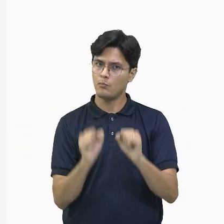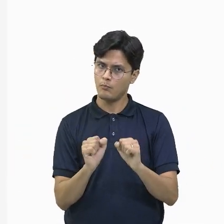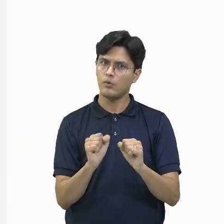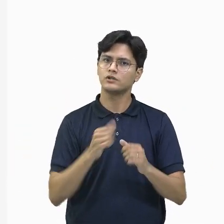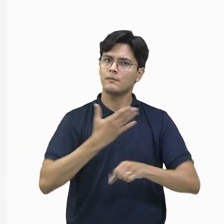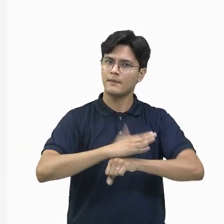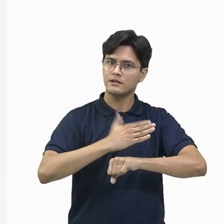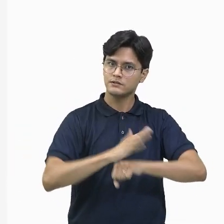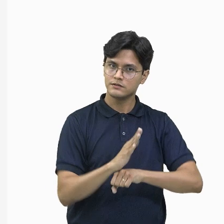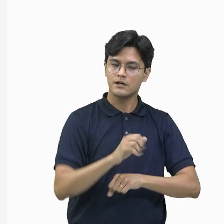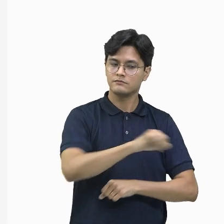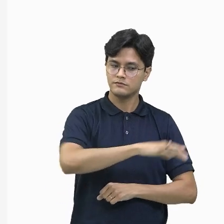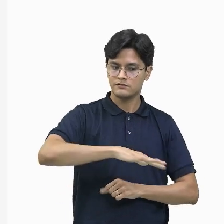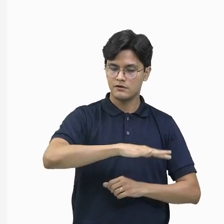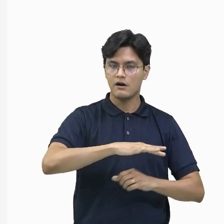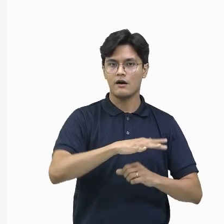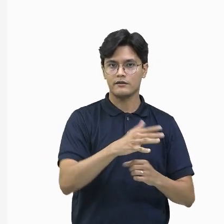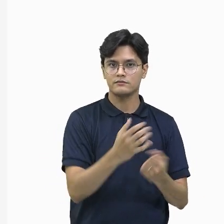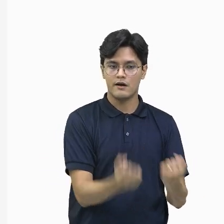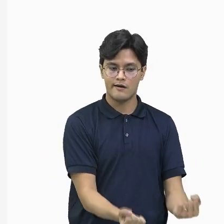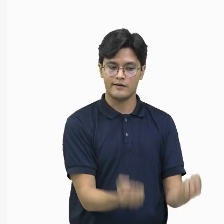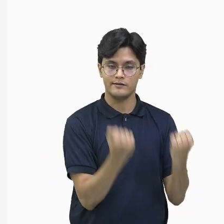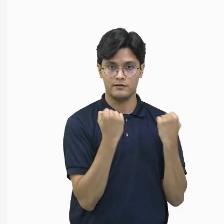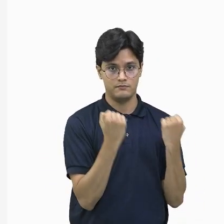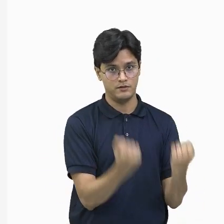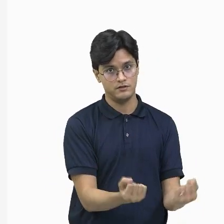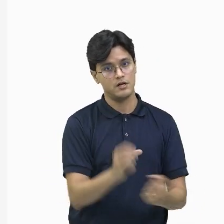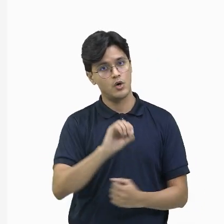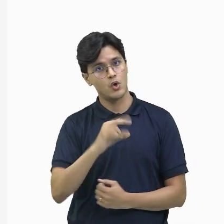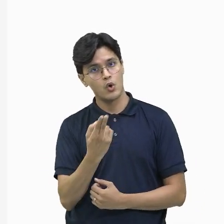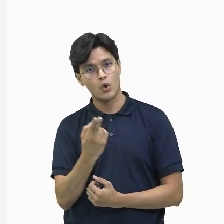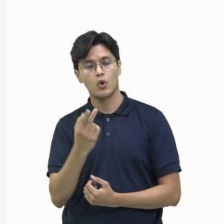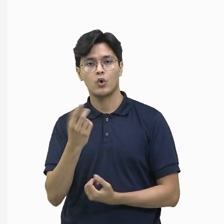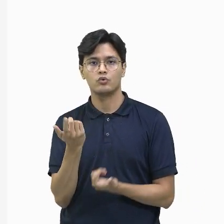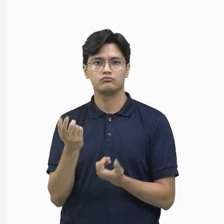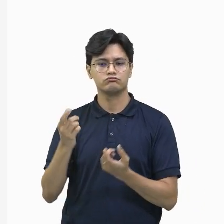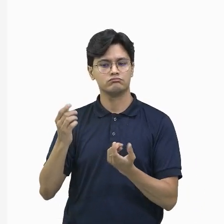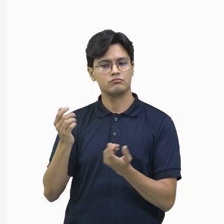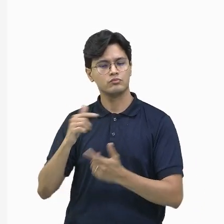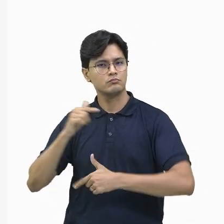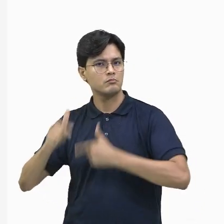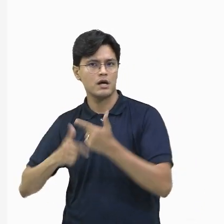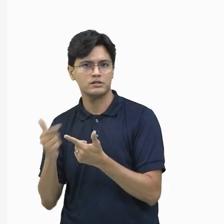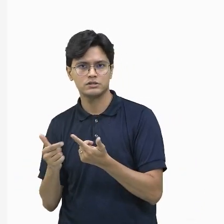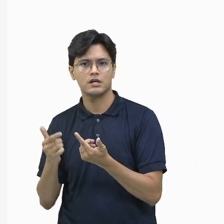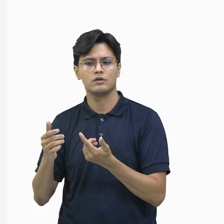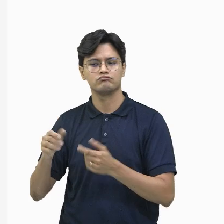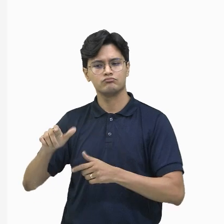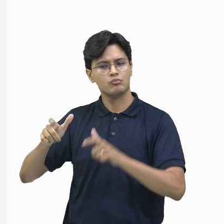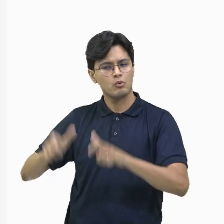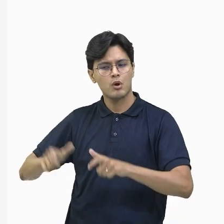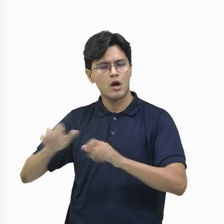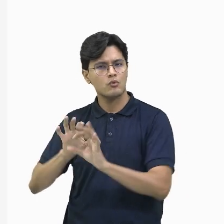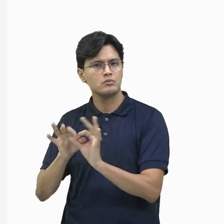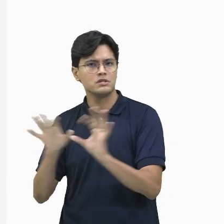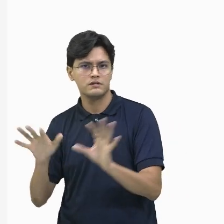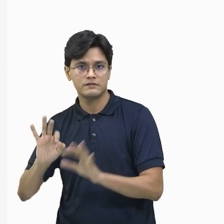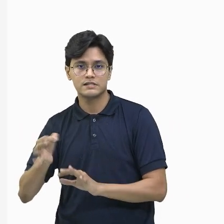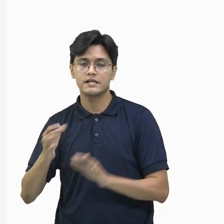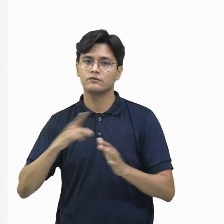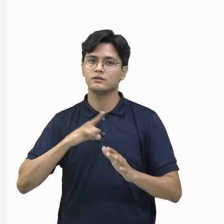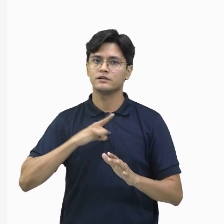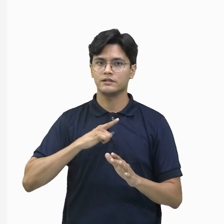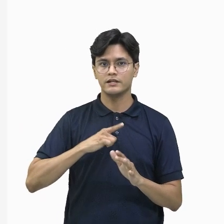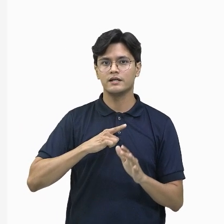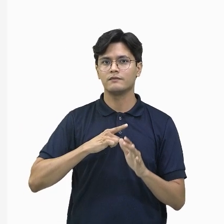academias ou na forma de atividade física livre. Outra característica é que possui uma variedade